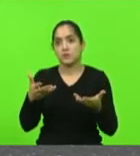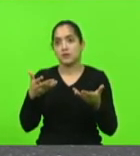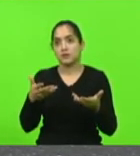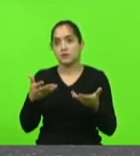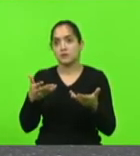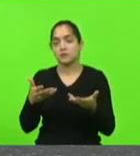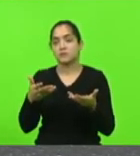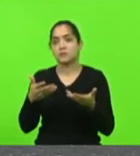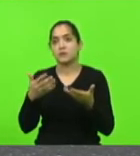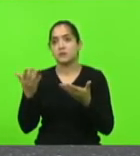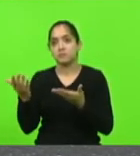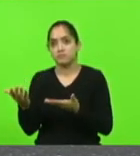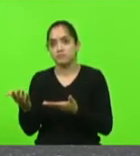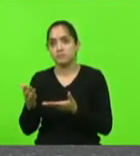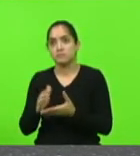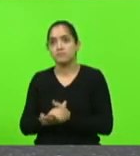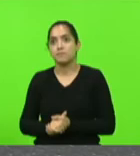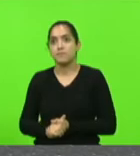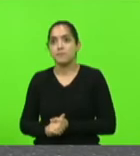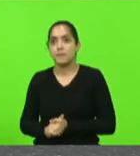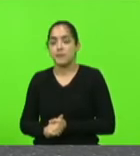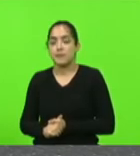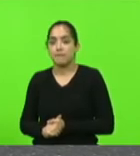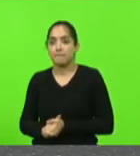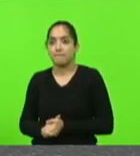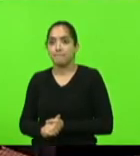a isso, pegando...